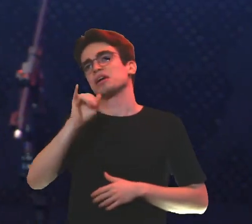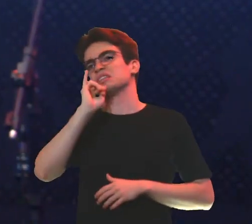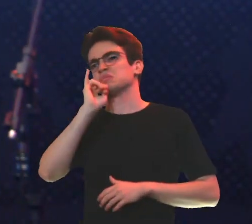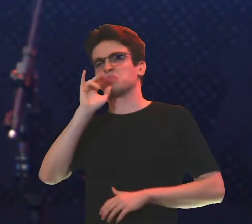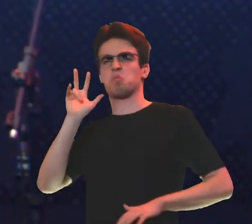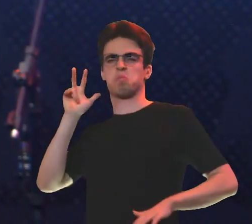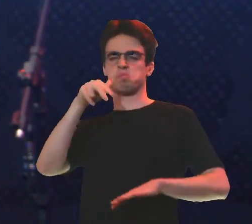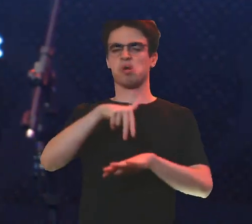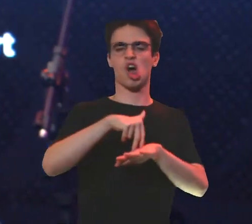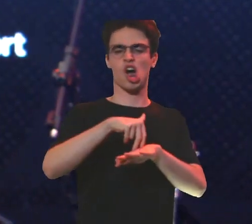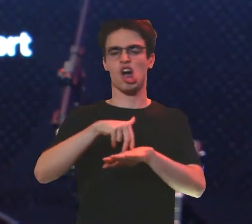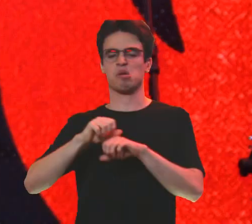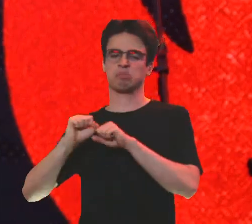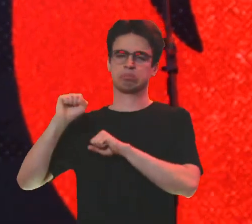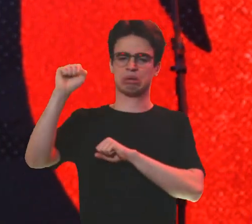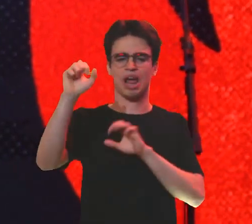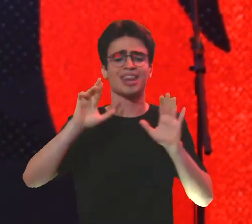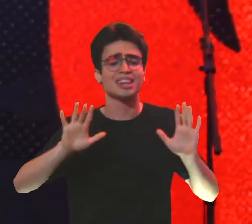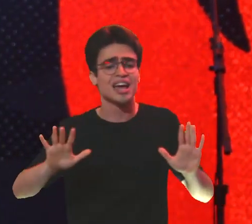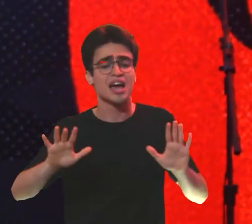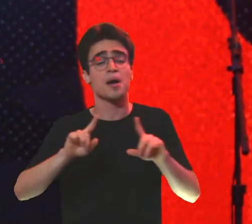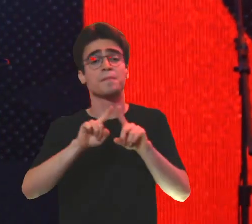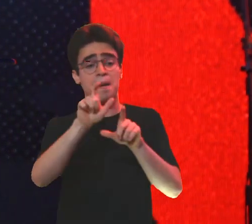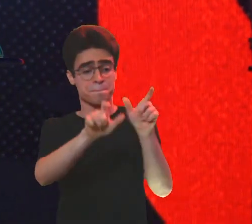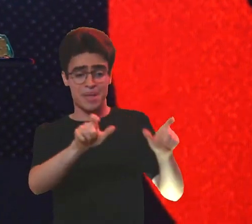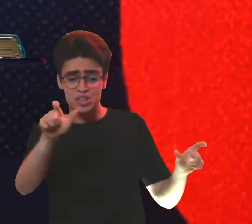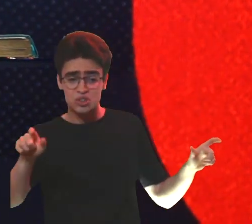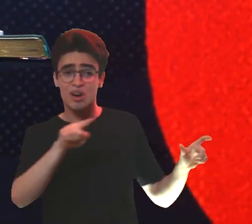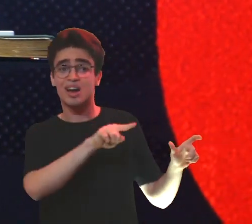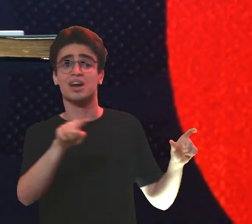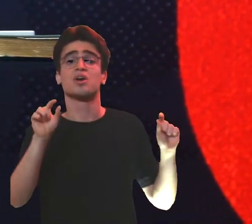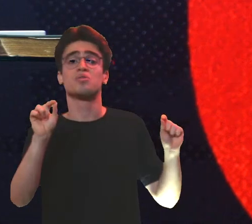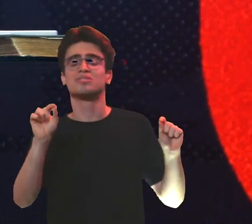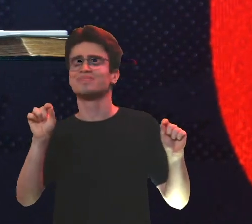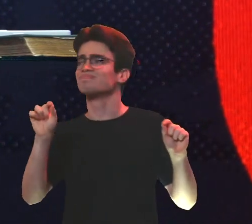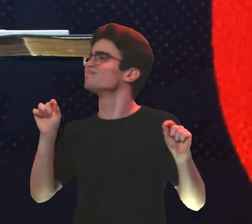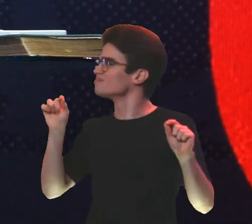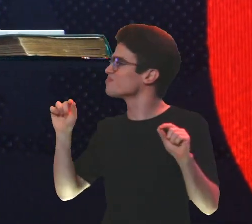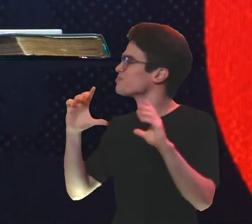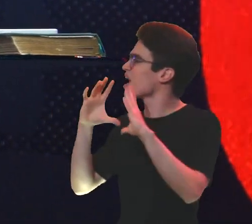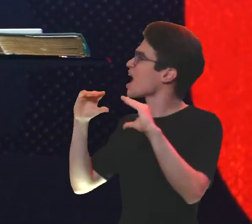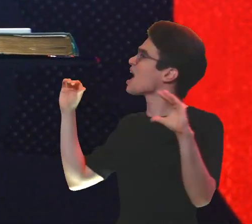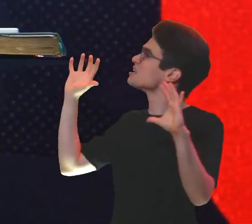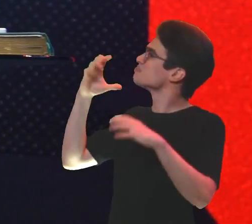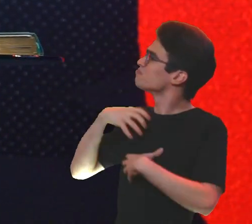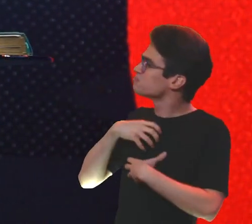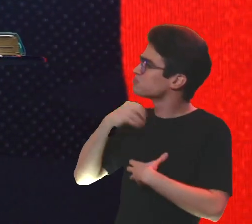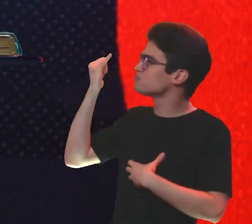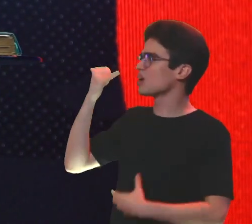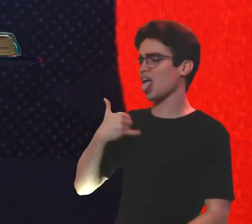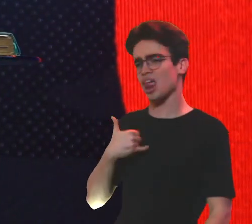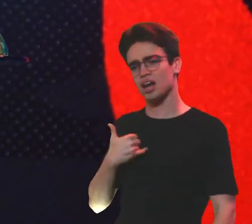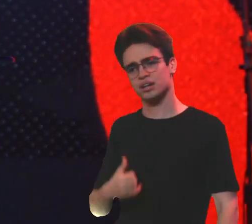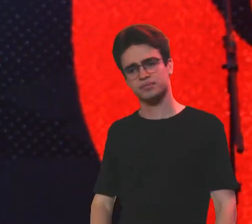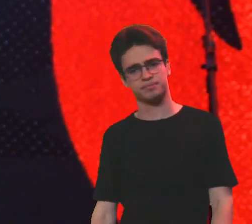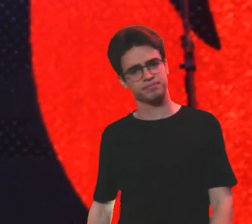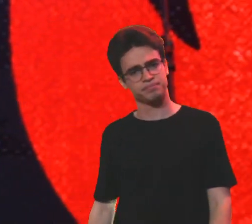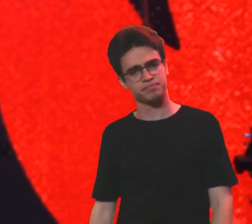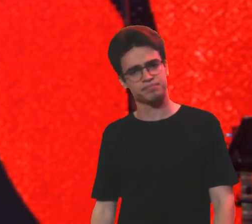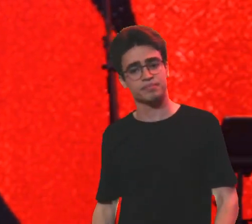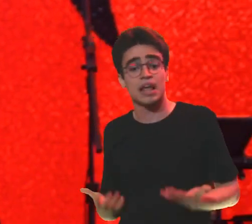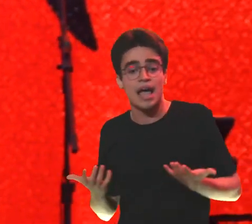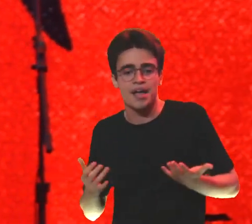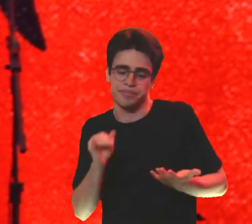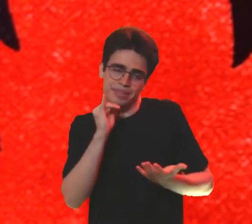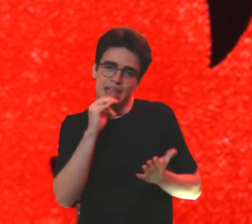que fizeram grandes feitos, mas pessoas que estavam sensíveis à voz de Deus. O crédito é